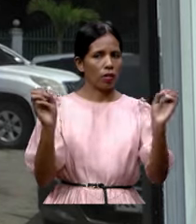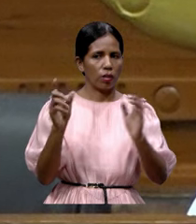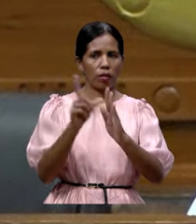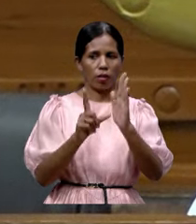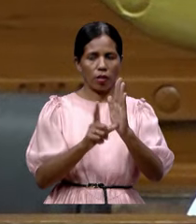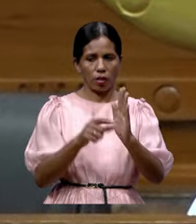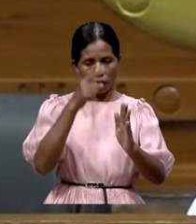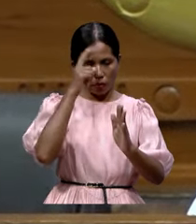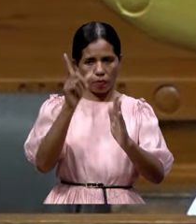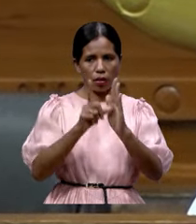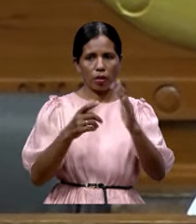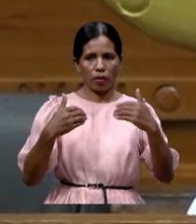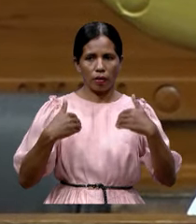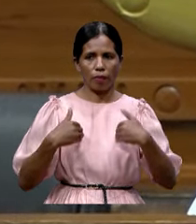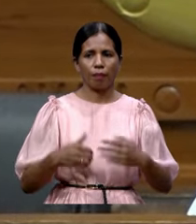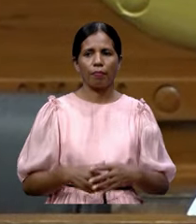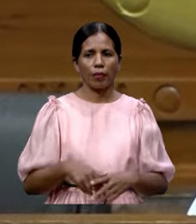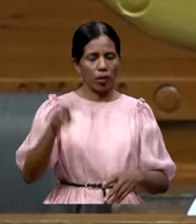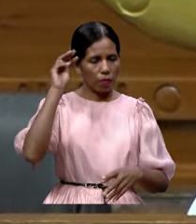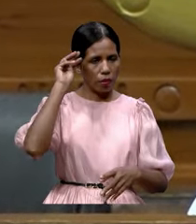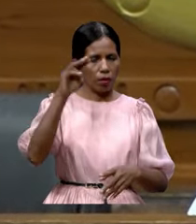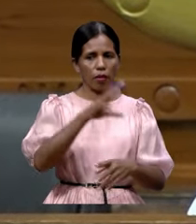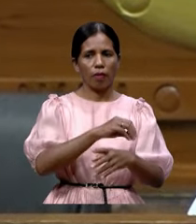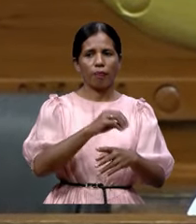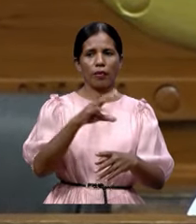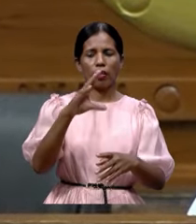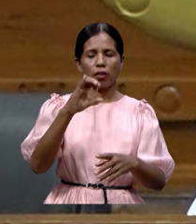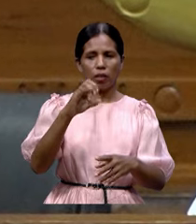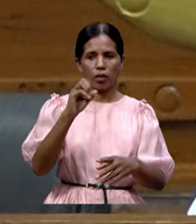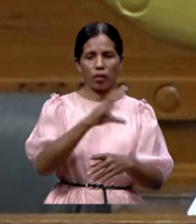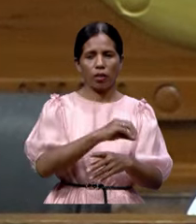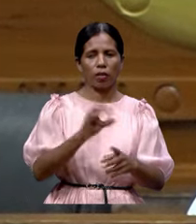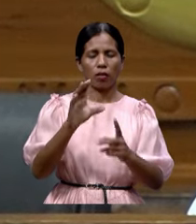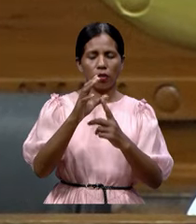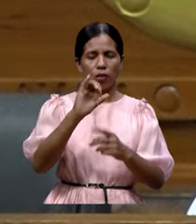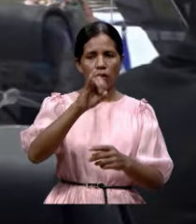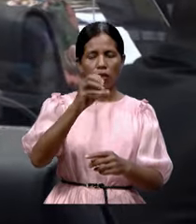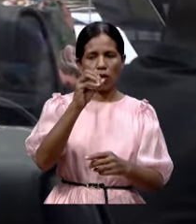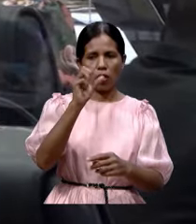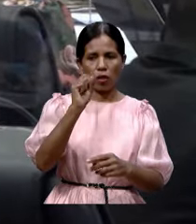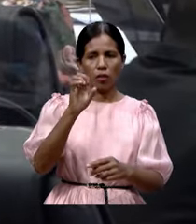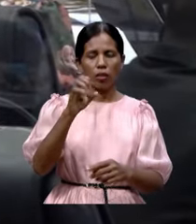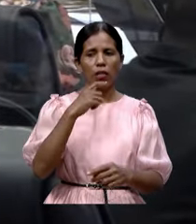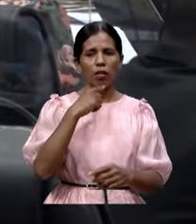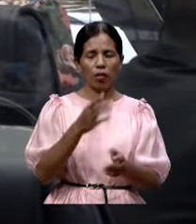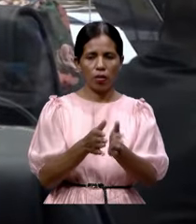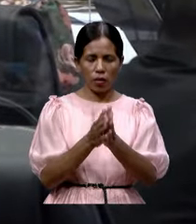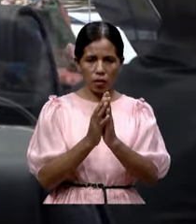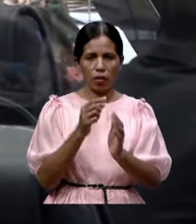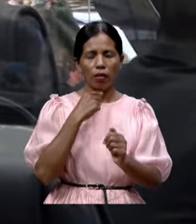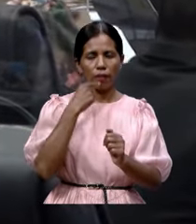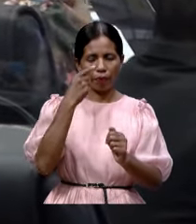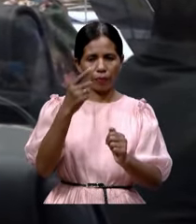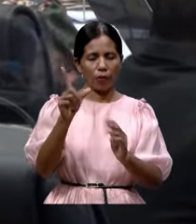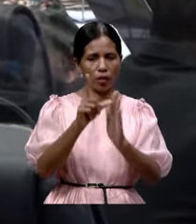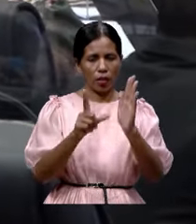também lei base já tem. Ministro de Ensino Superior, Ciência e Cultura, Zé Honório da Costa Pereira Jerônimo, atenten,